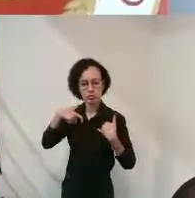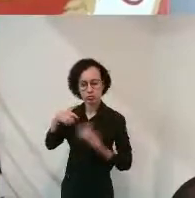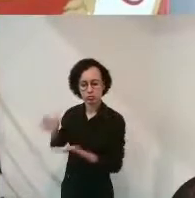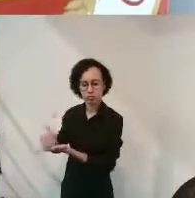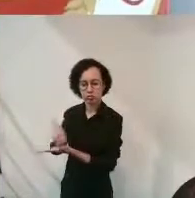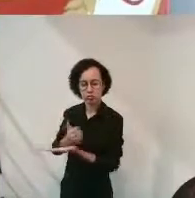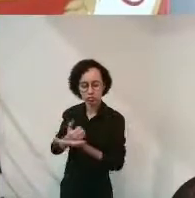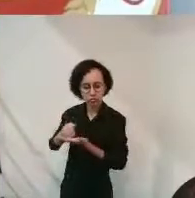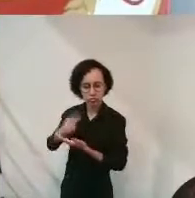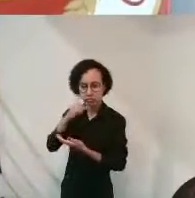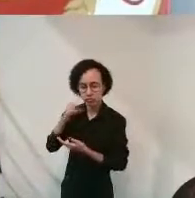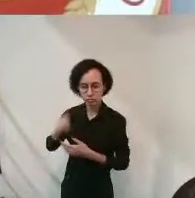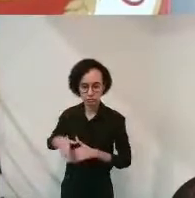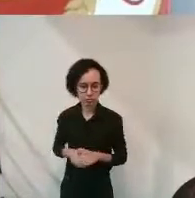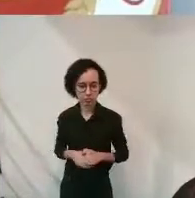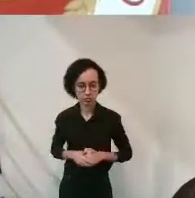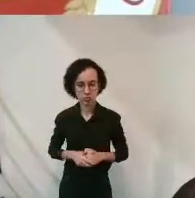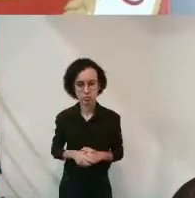Nós tivemos, então,